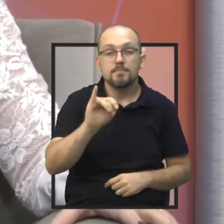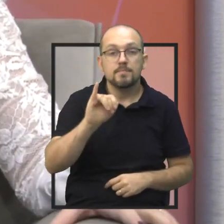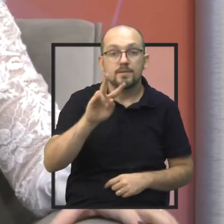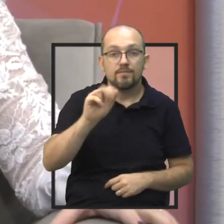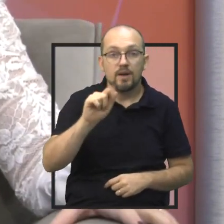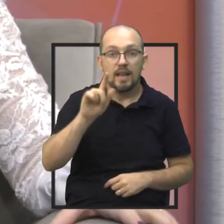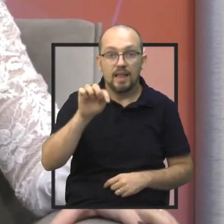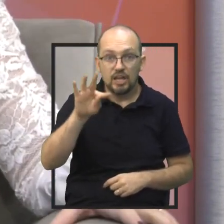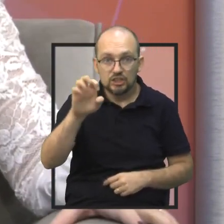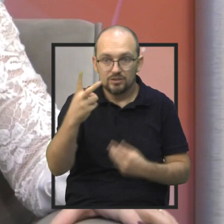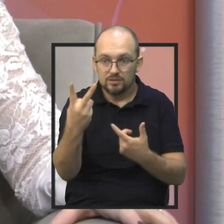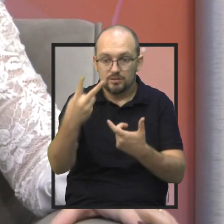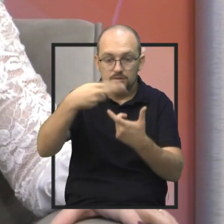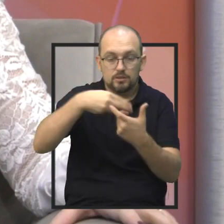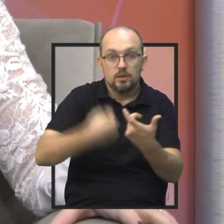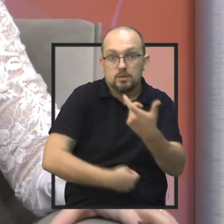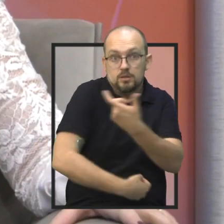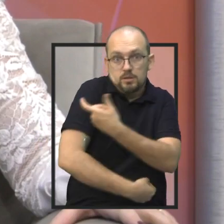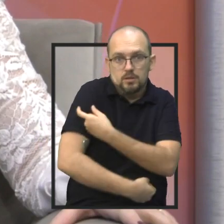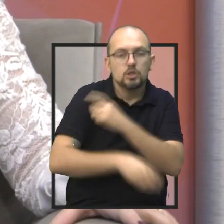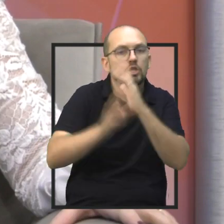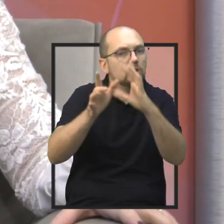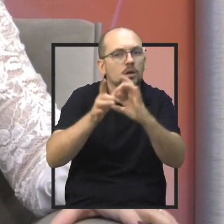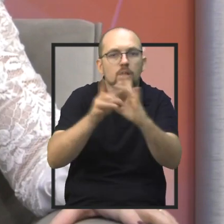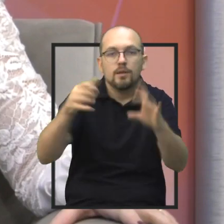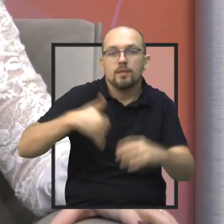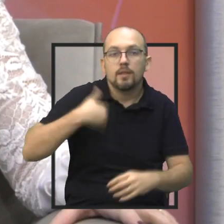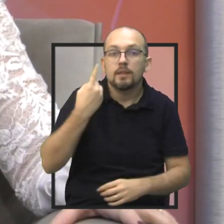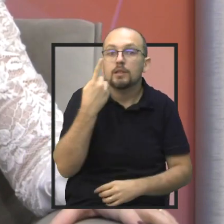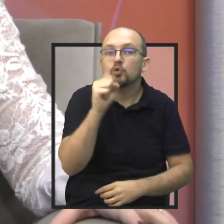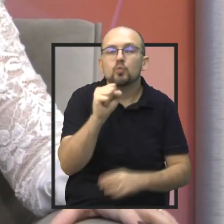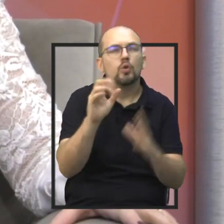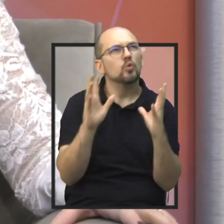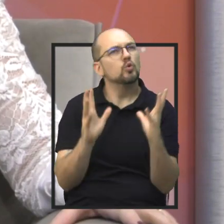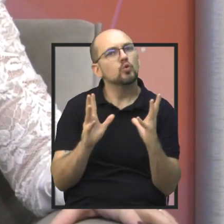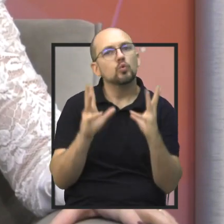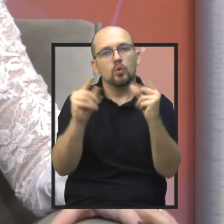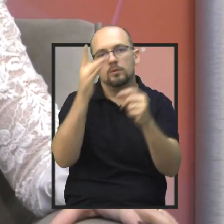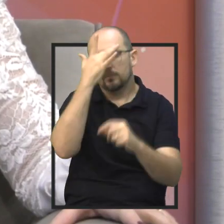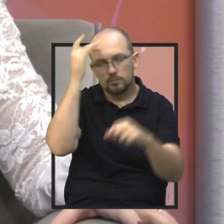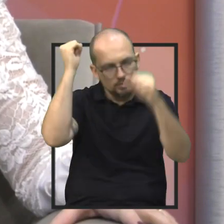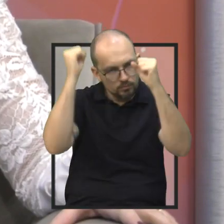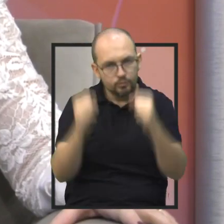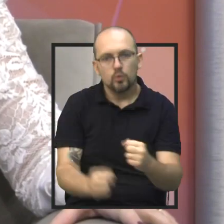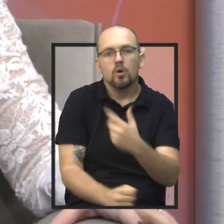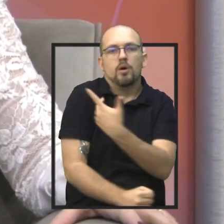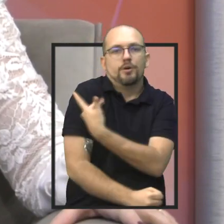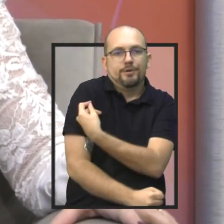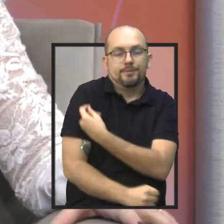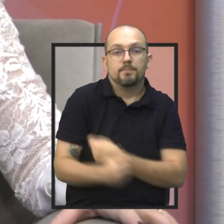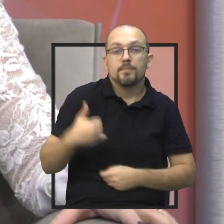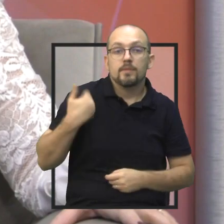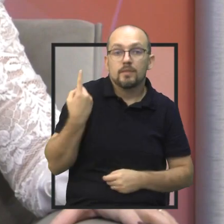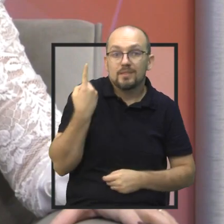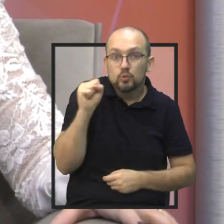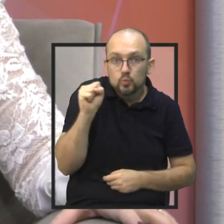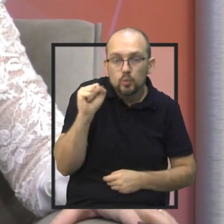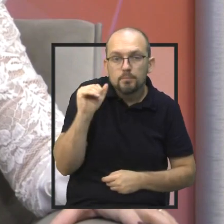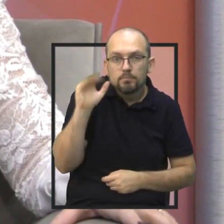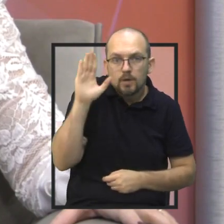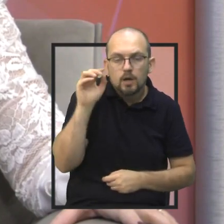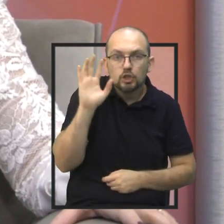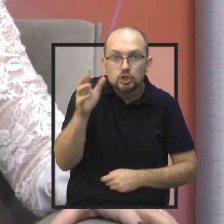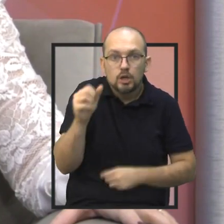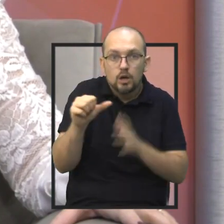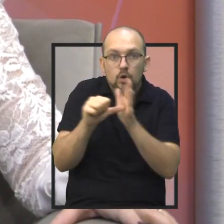já está disponível também a partir dos 18 anos para toda a população. Então, quem tem acima de 18 anos já